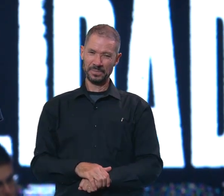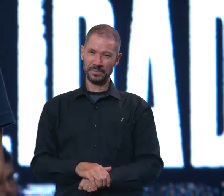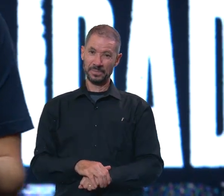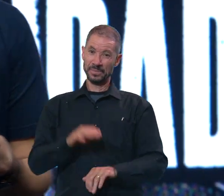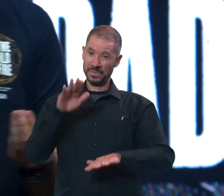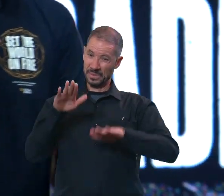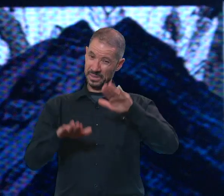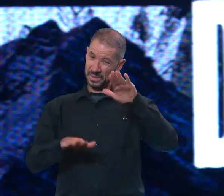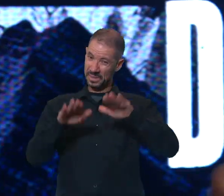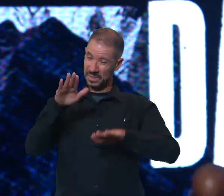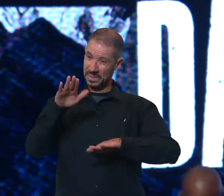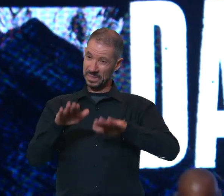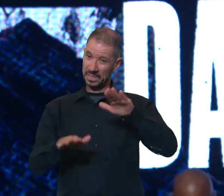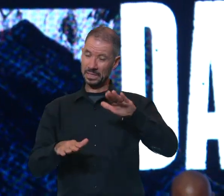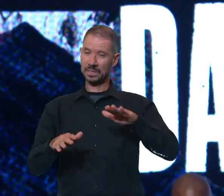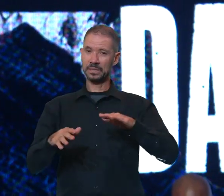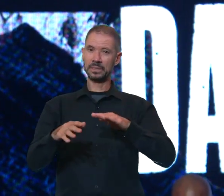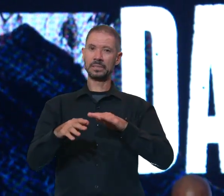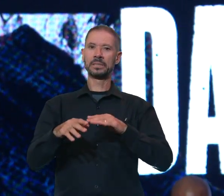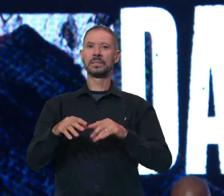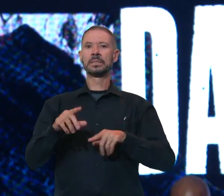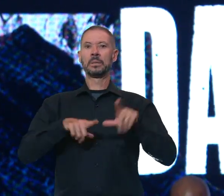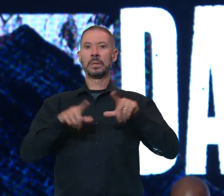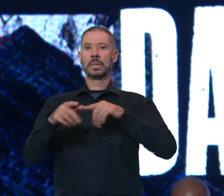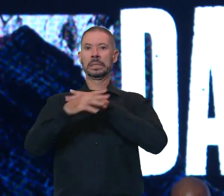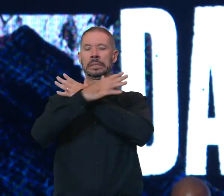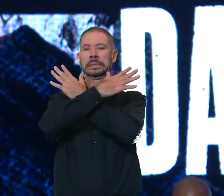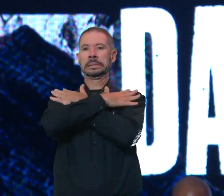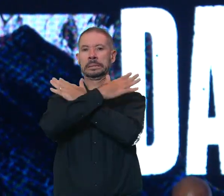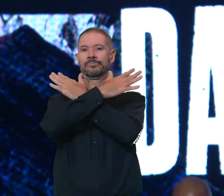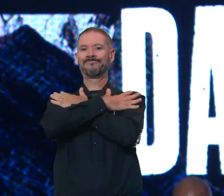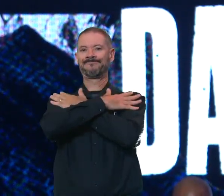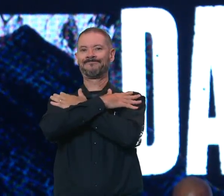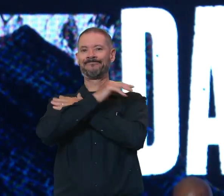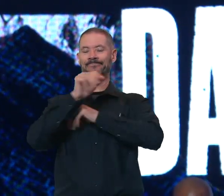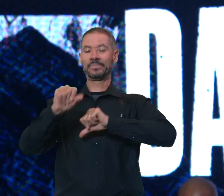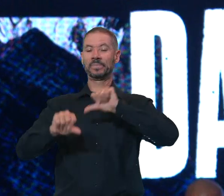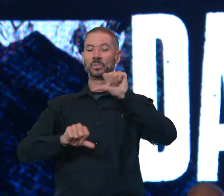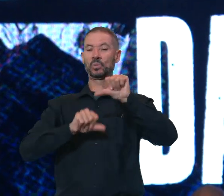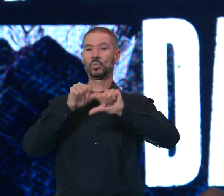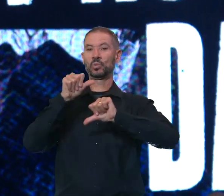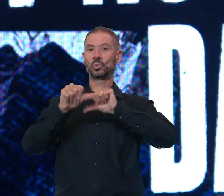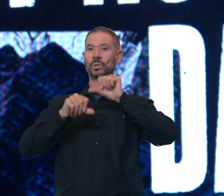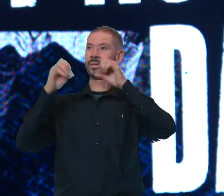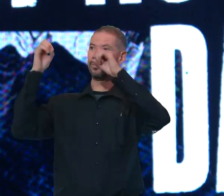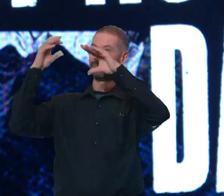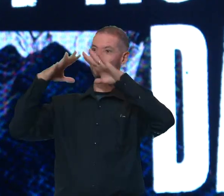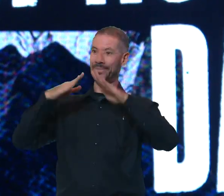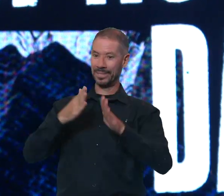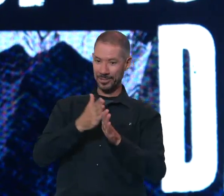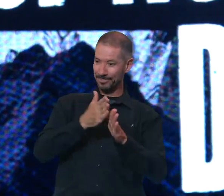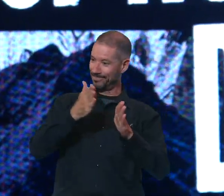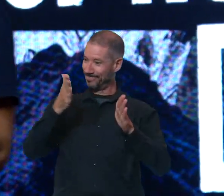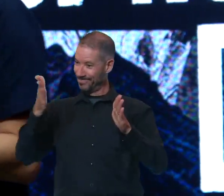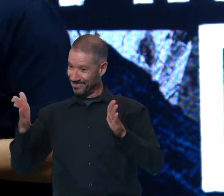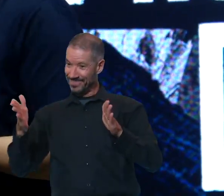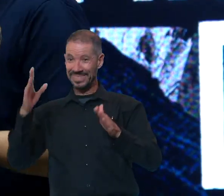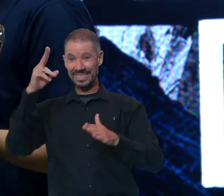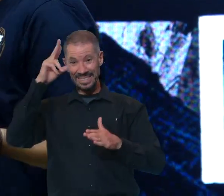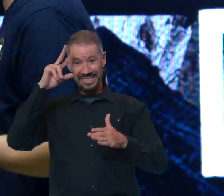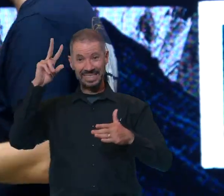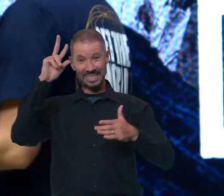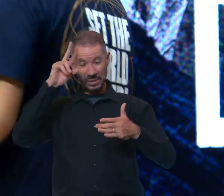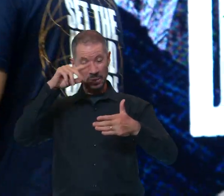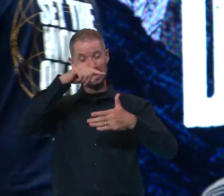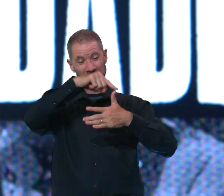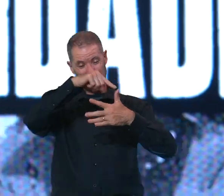Às vezes, o emprego que você perde lá atrás se torna uma bênção de Deus lá na frente. São tantas as histórias, tanto